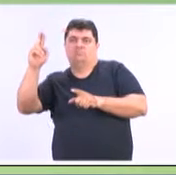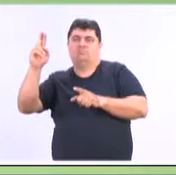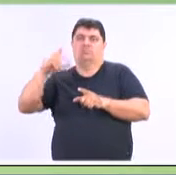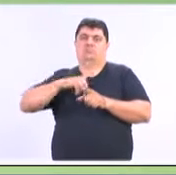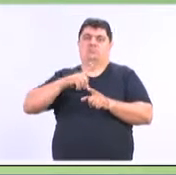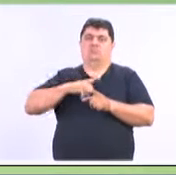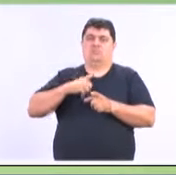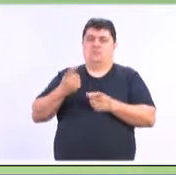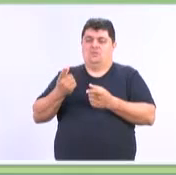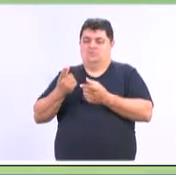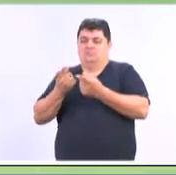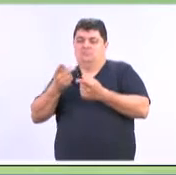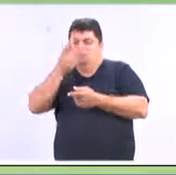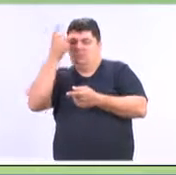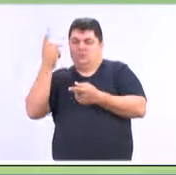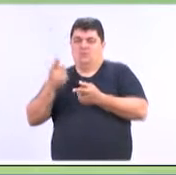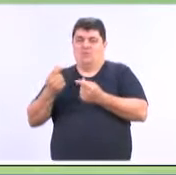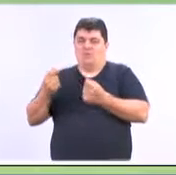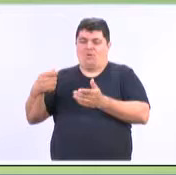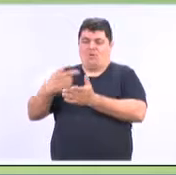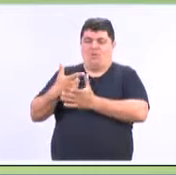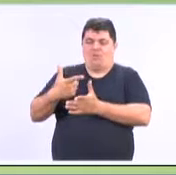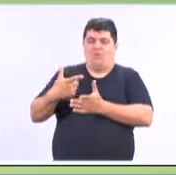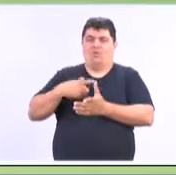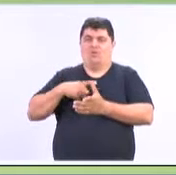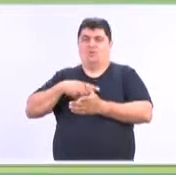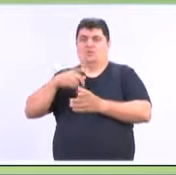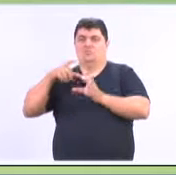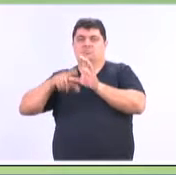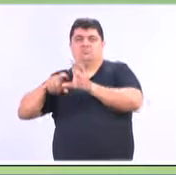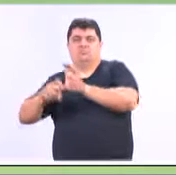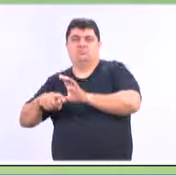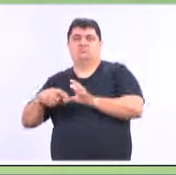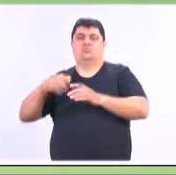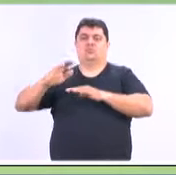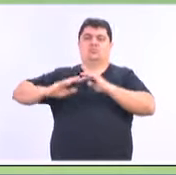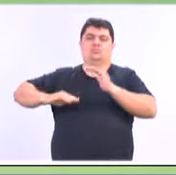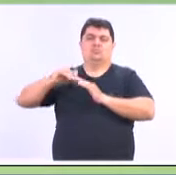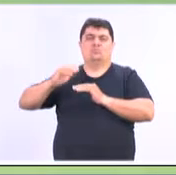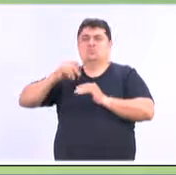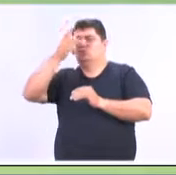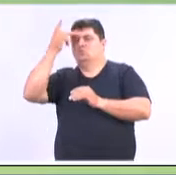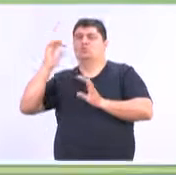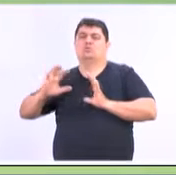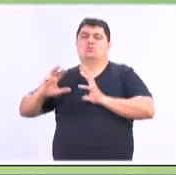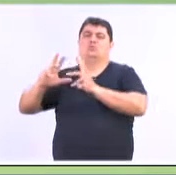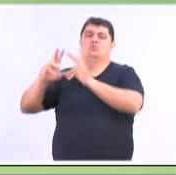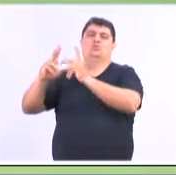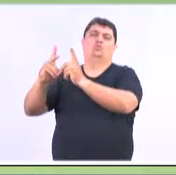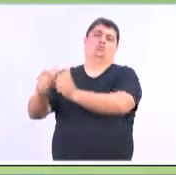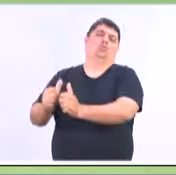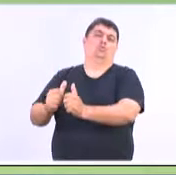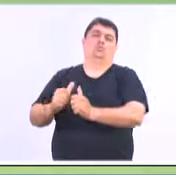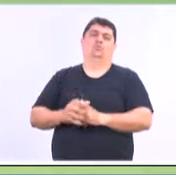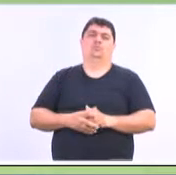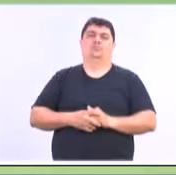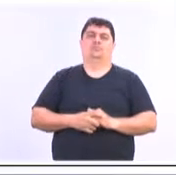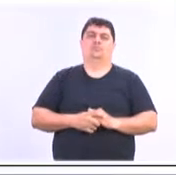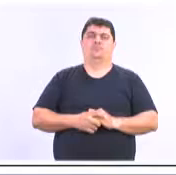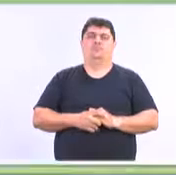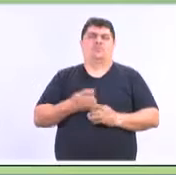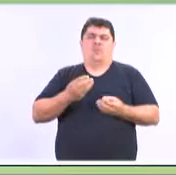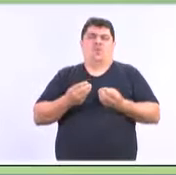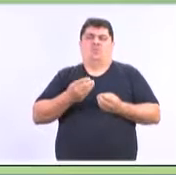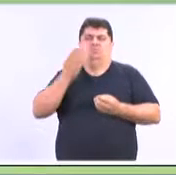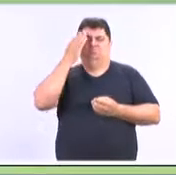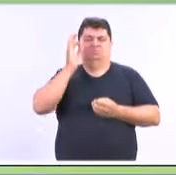e stakeholders, ou seja, os acionistas, credores, clientes, funcionários e o público em geral. Mas como que isso?